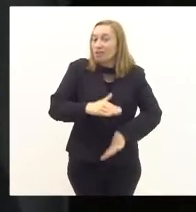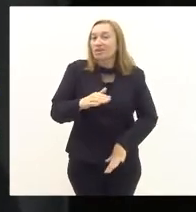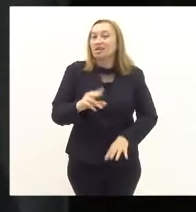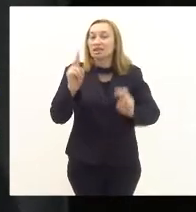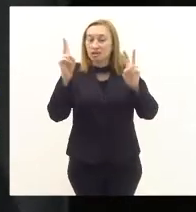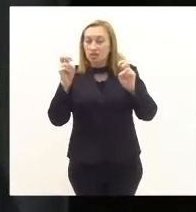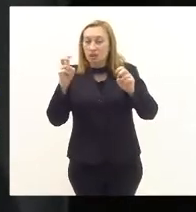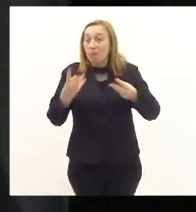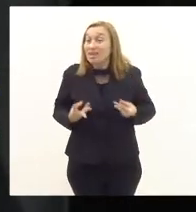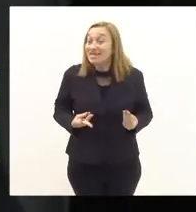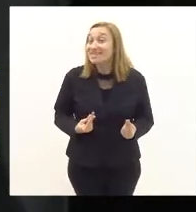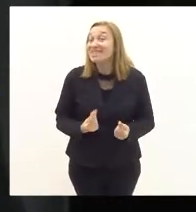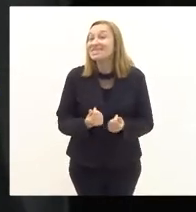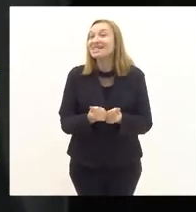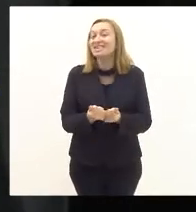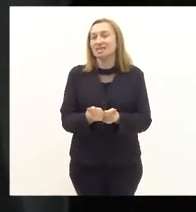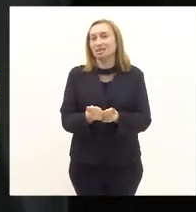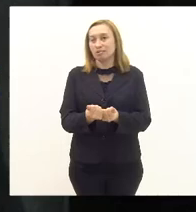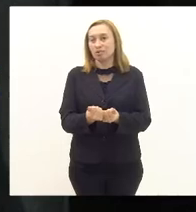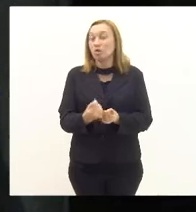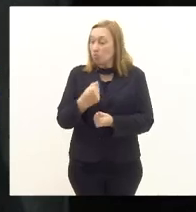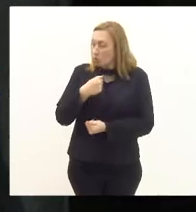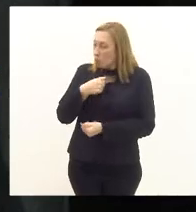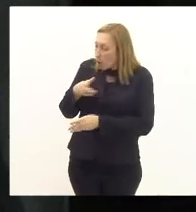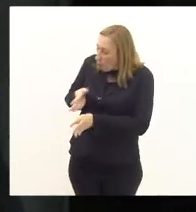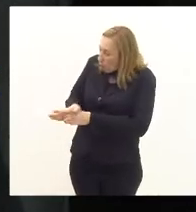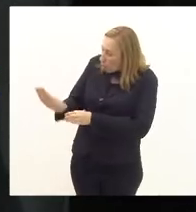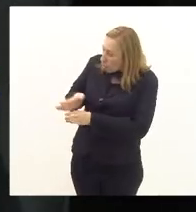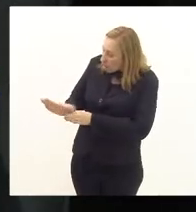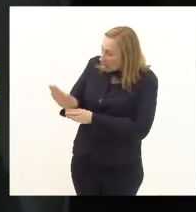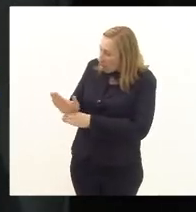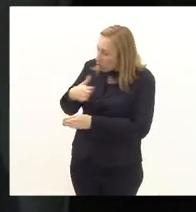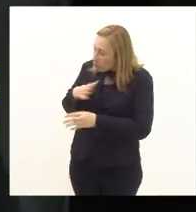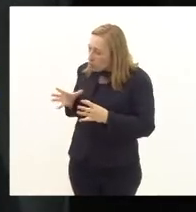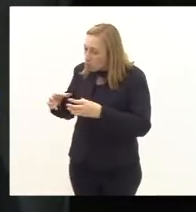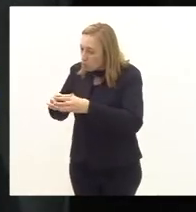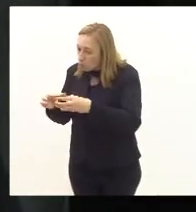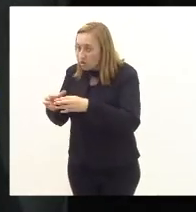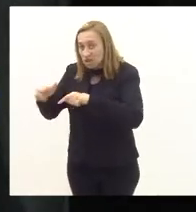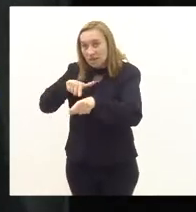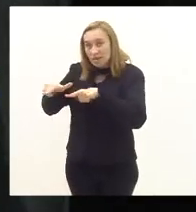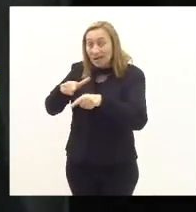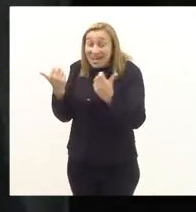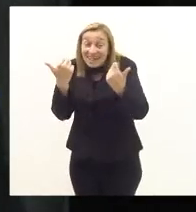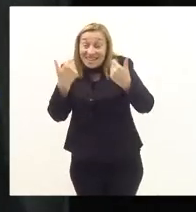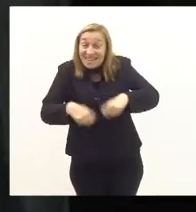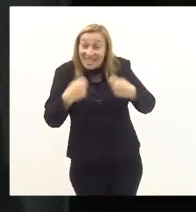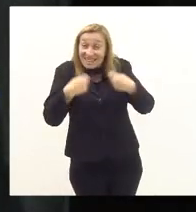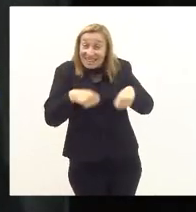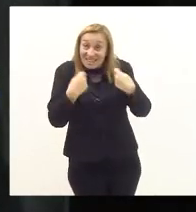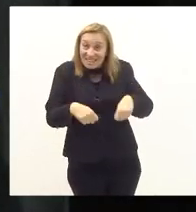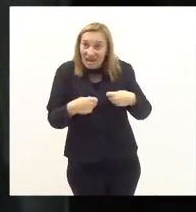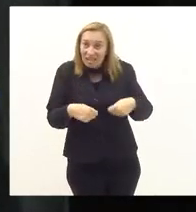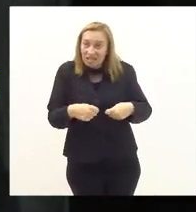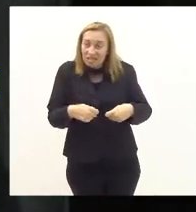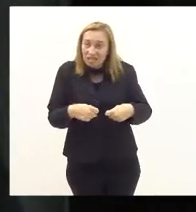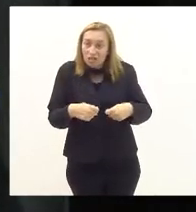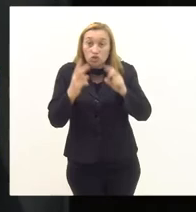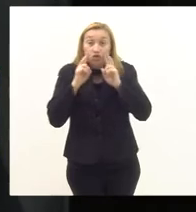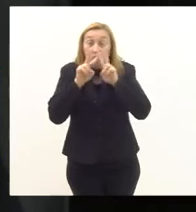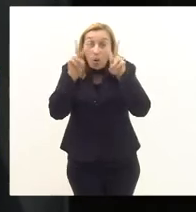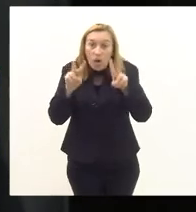preciso sensibilizar, conforme eu costumo orientar a minha equipe, tá, sobre a necessidade de um